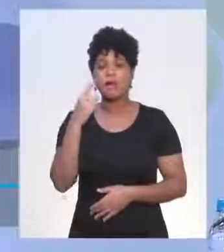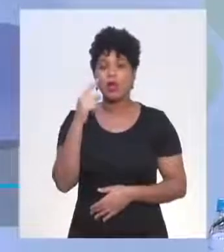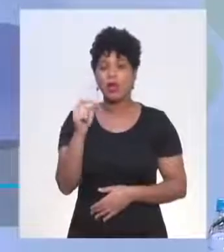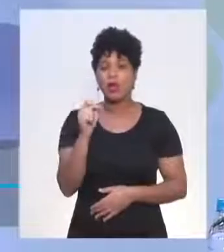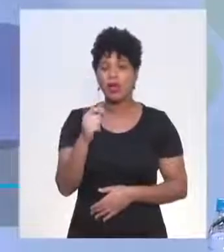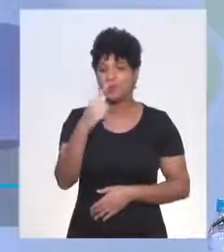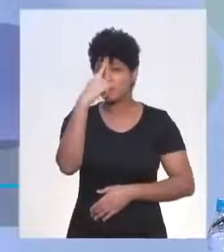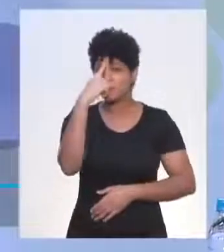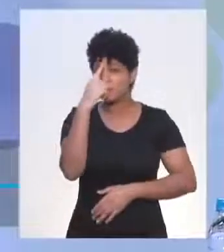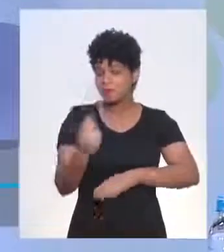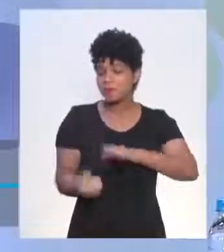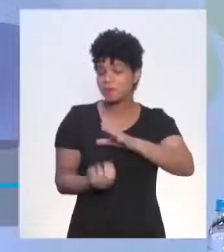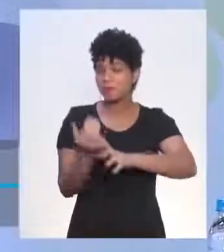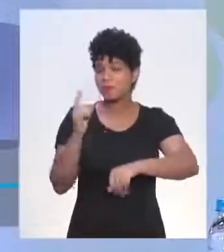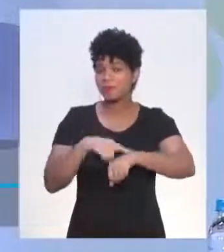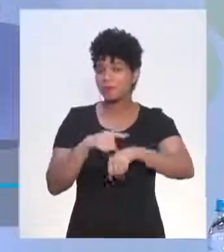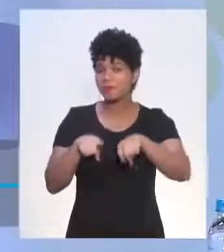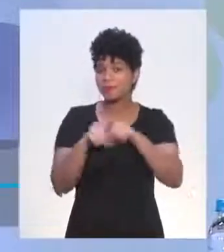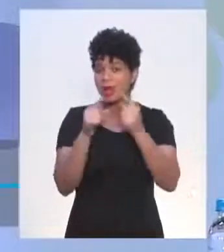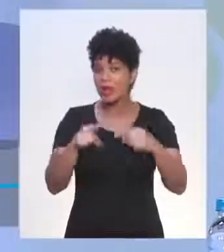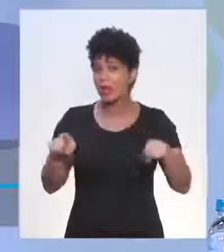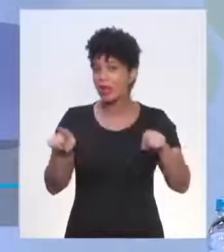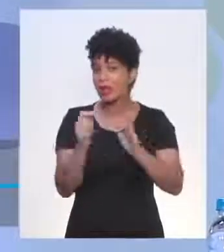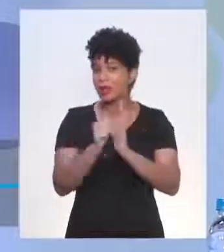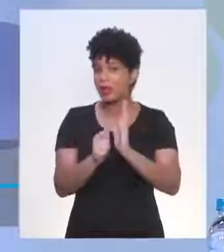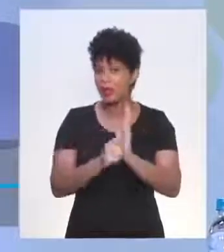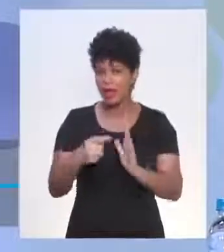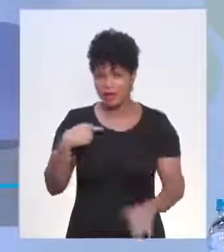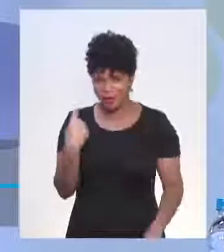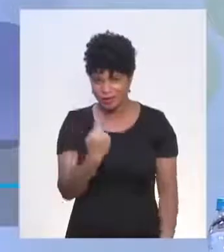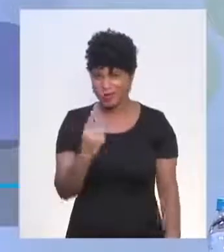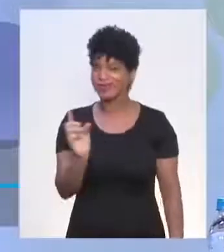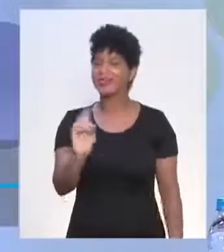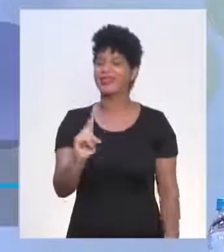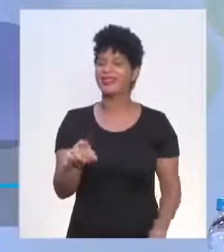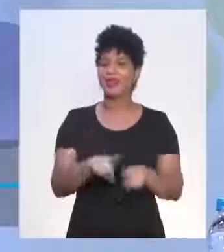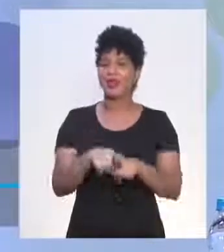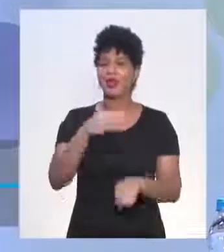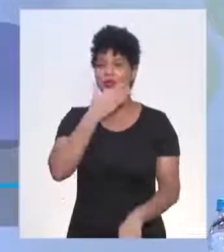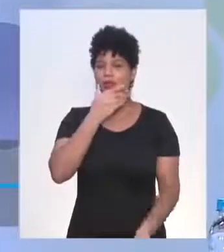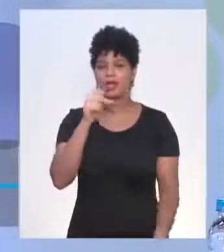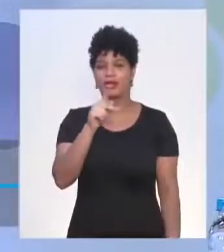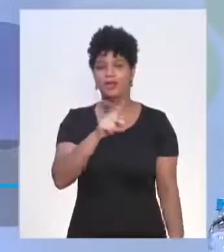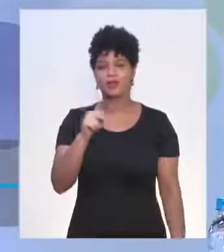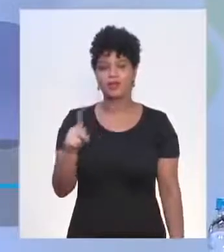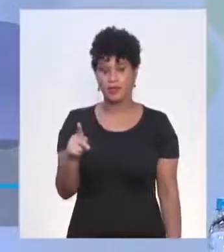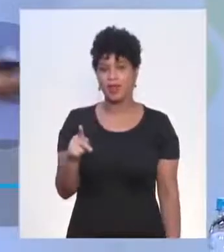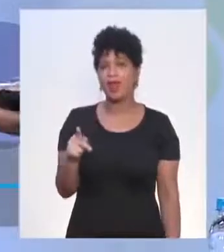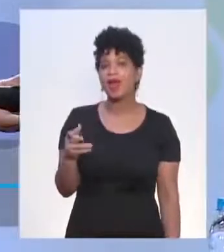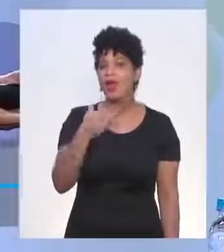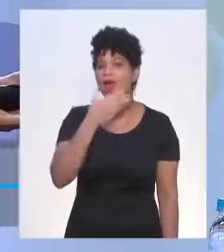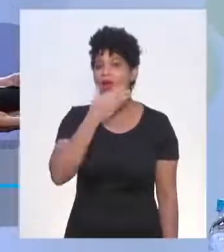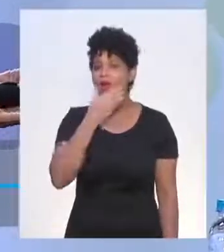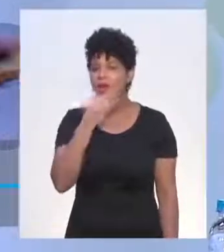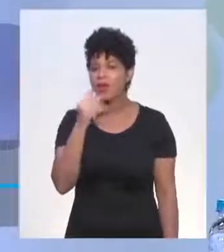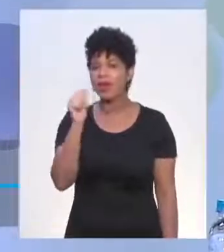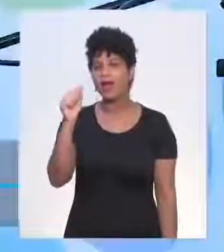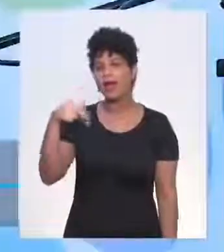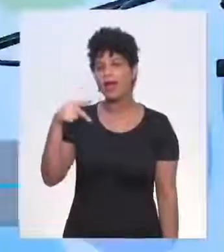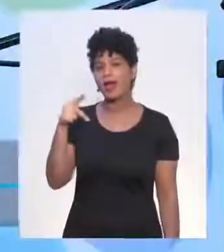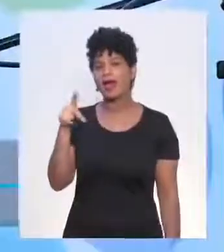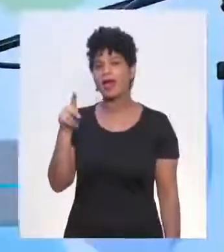improvisação e composição sonora não estou sozinha trouxe aqui o nosso mestre da música Professor Anderson